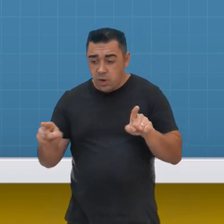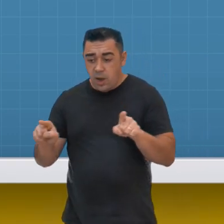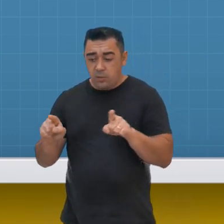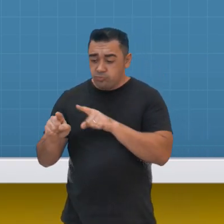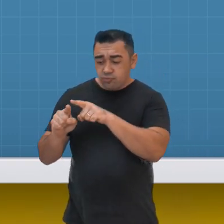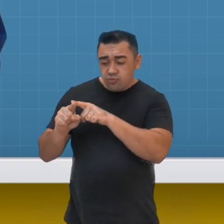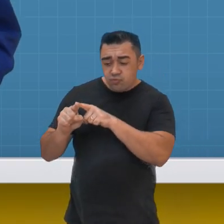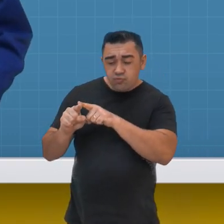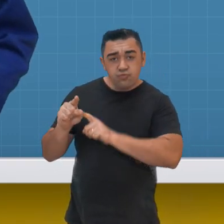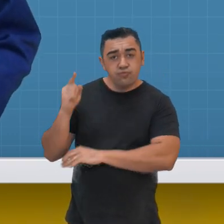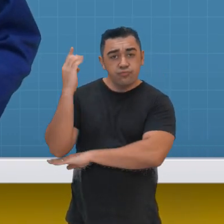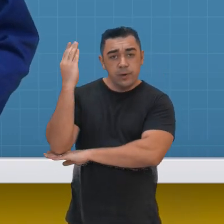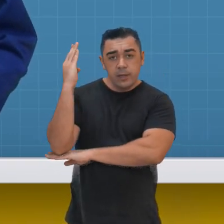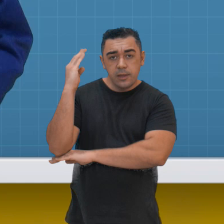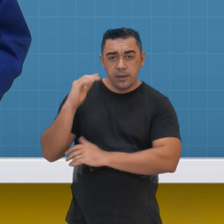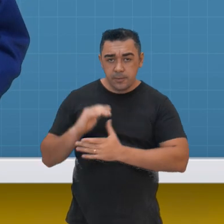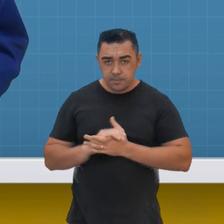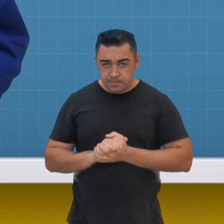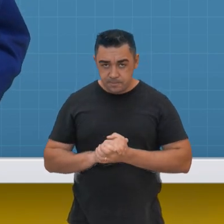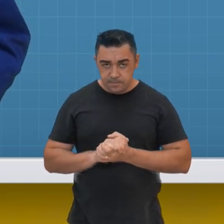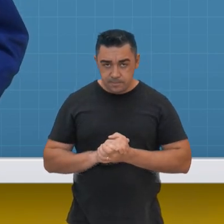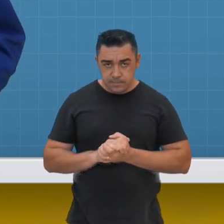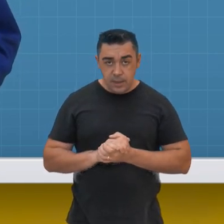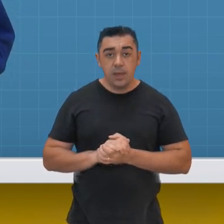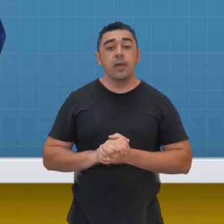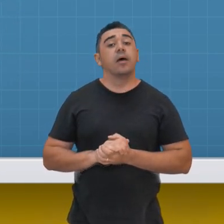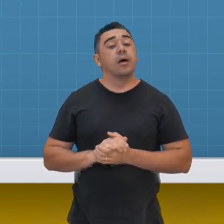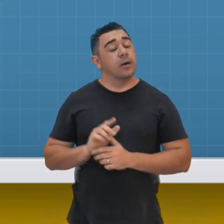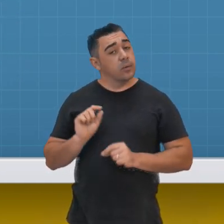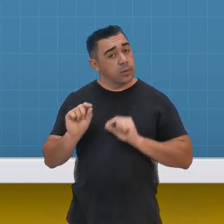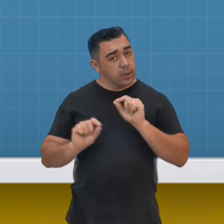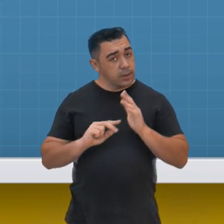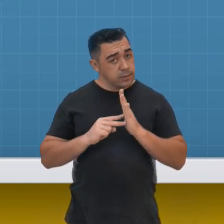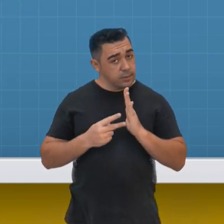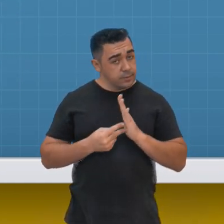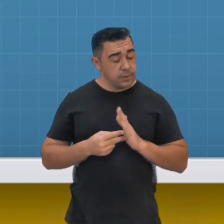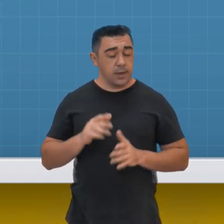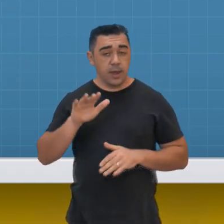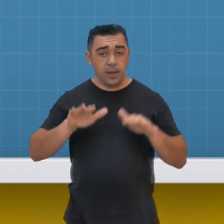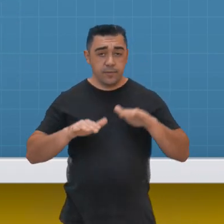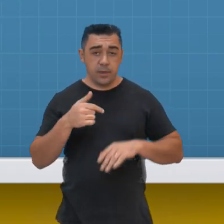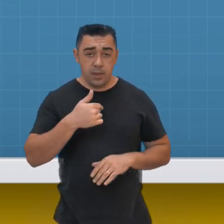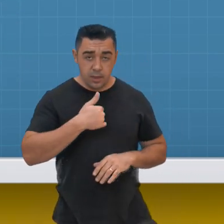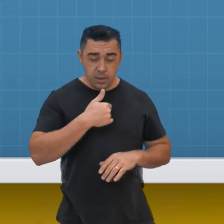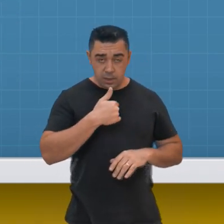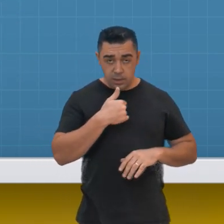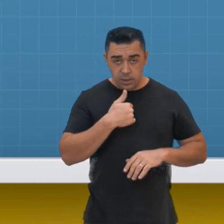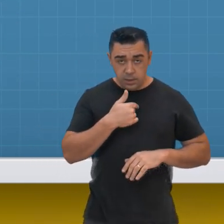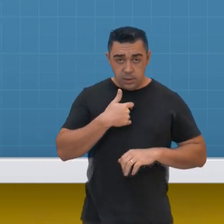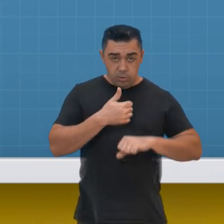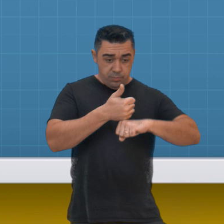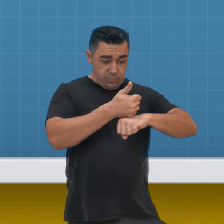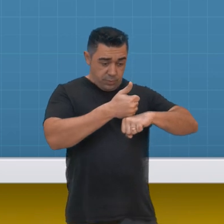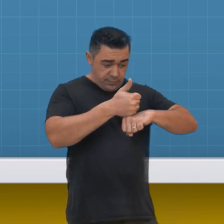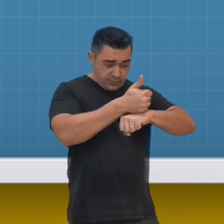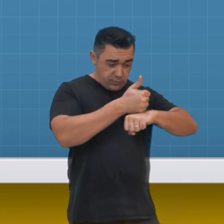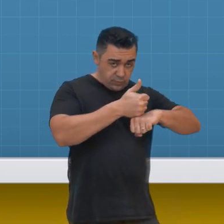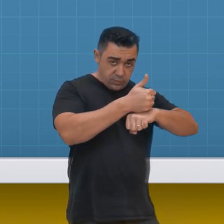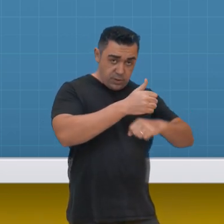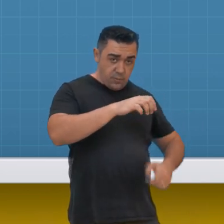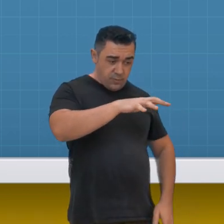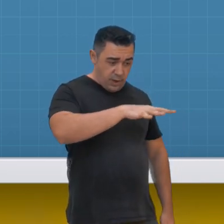legal. Normalmente, as pessoas que são profissionais da